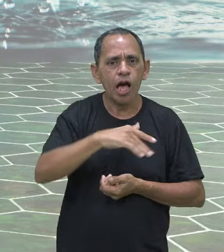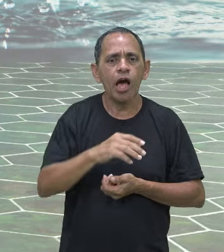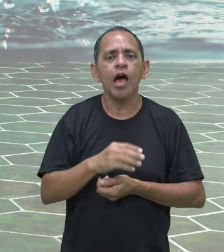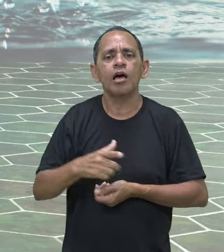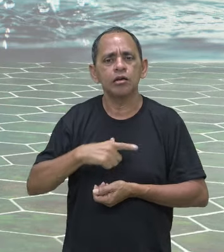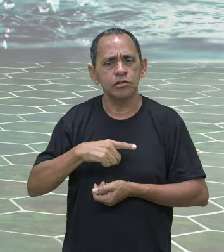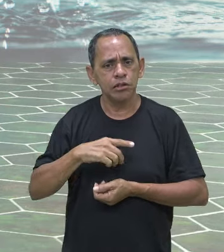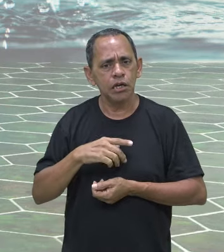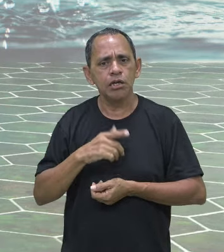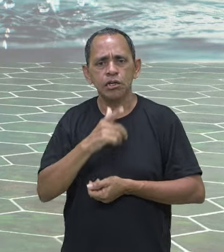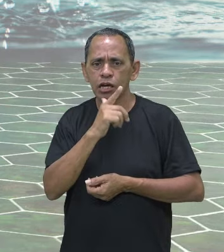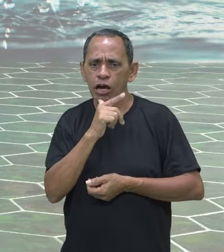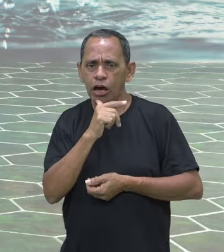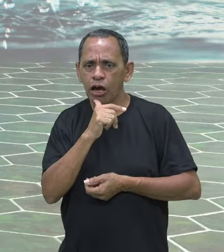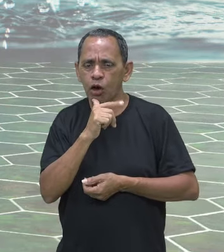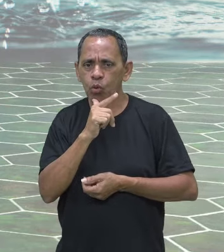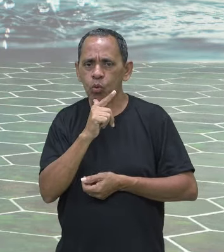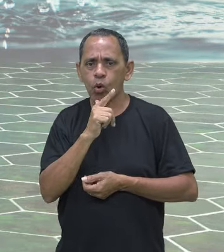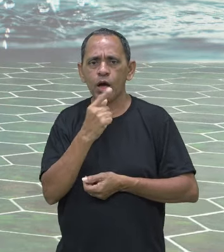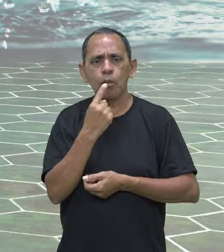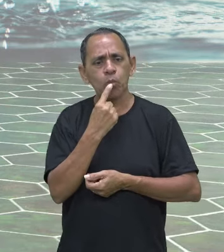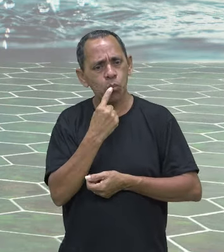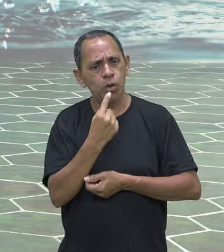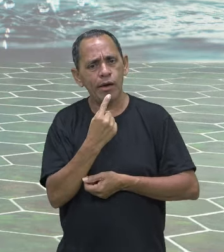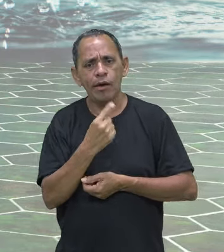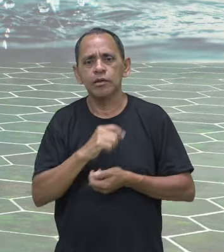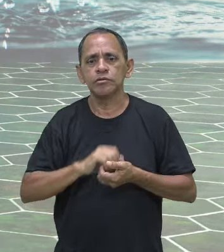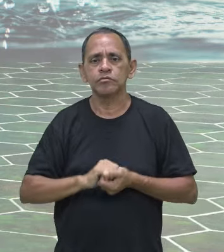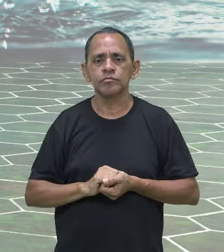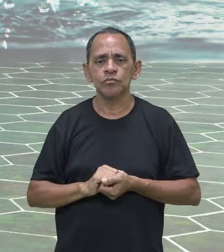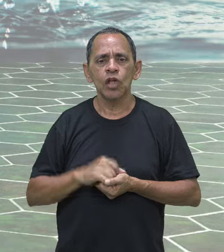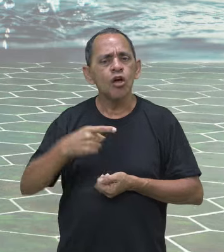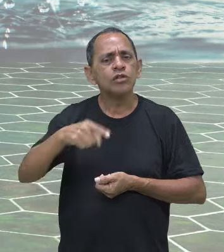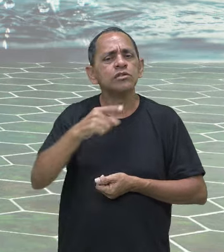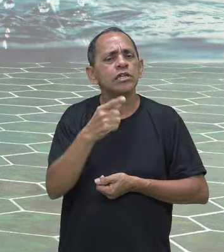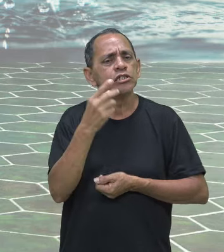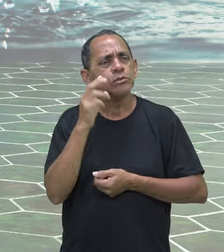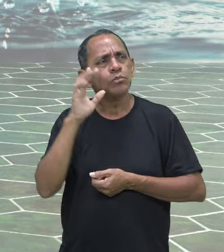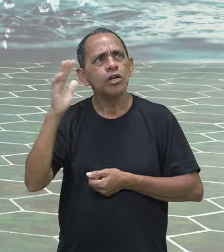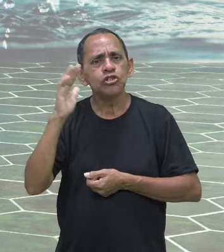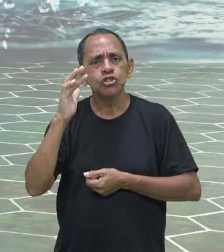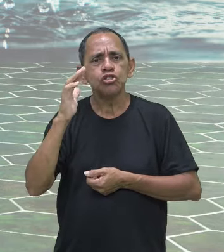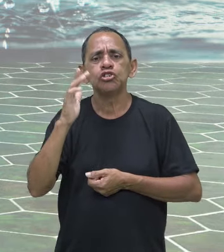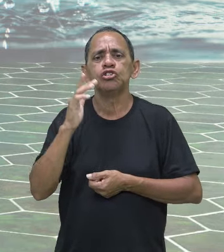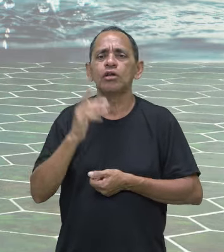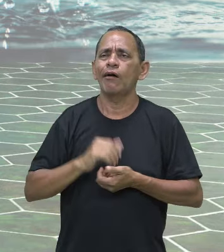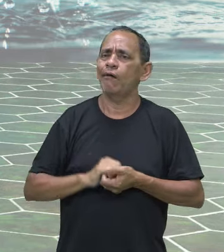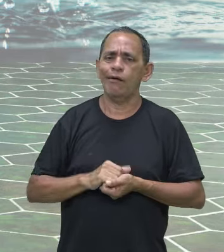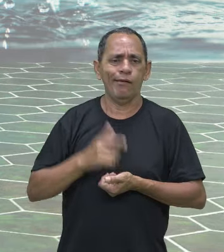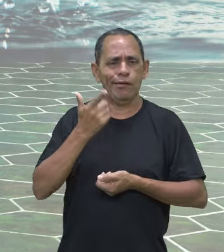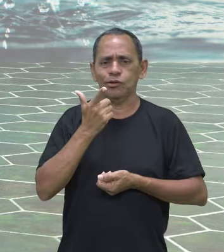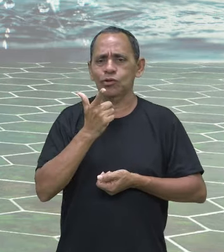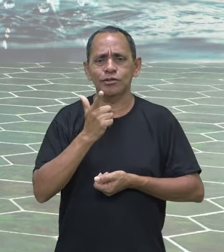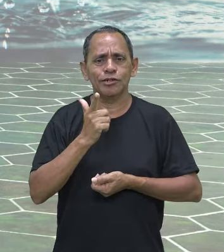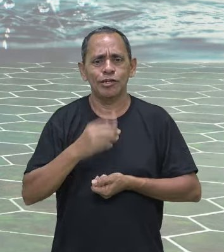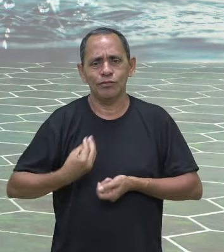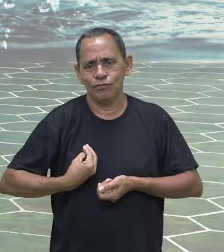ali pertinho e você chega até a imaginar que você não conseguiria viver sem